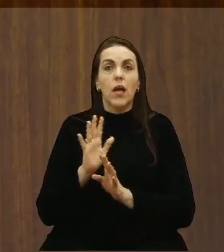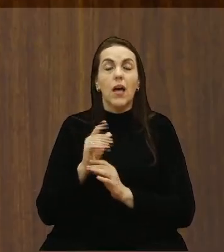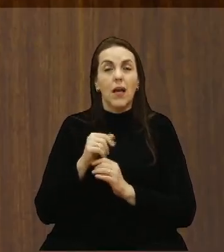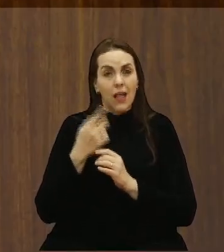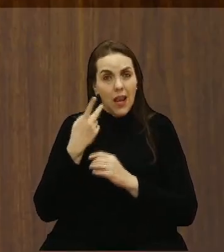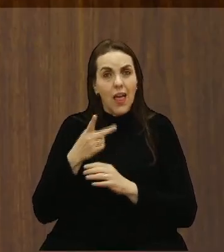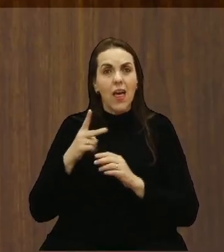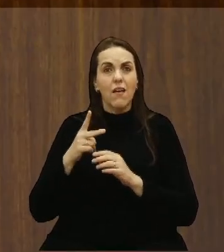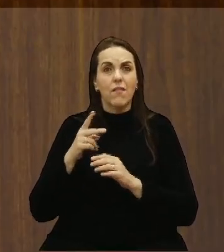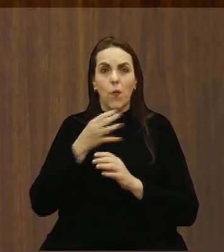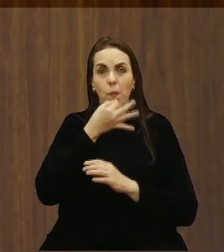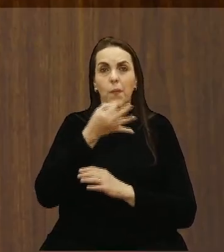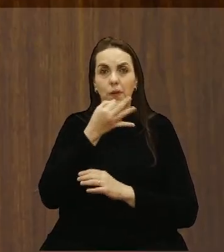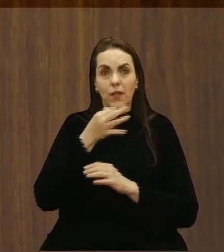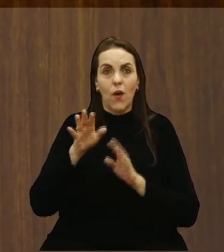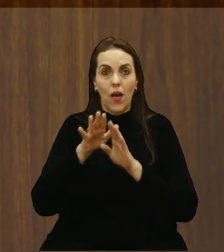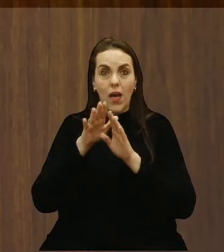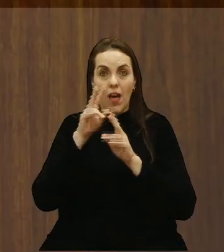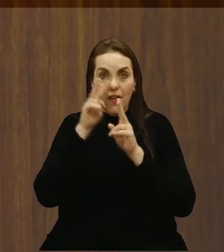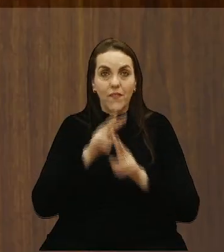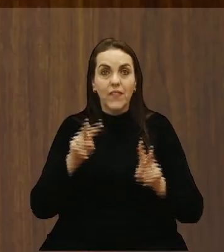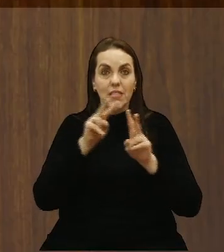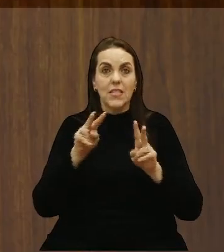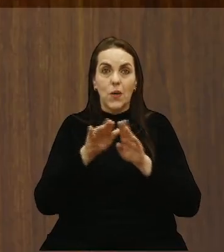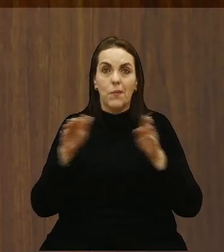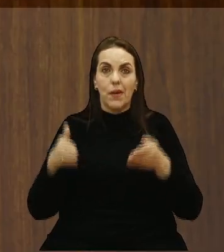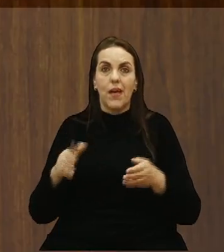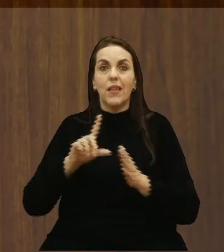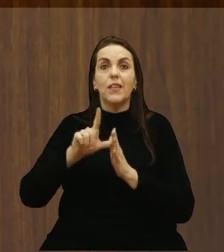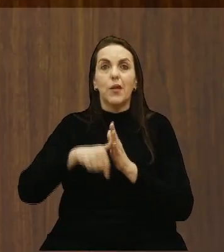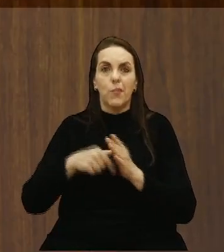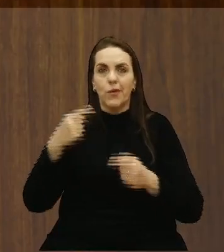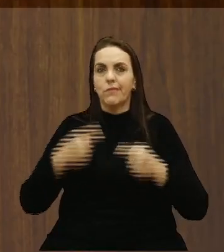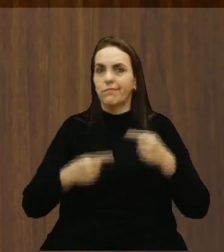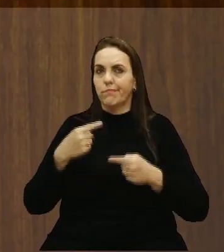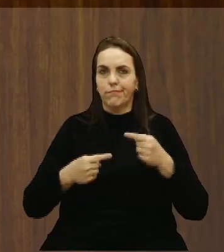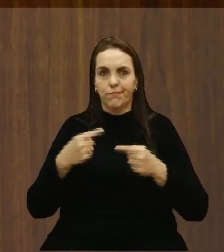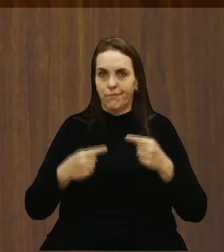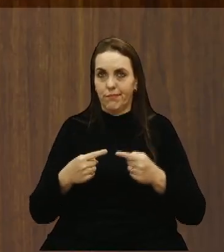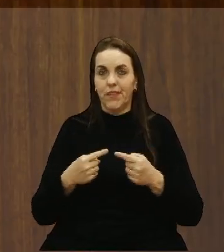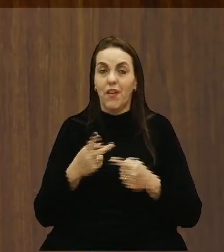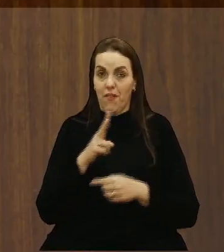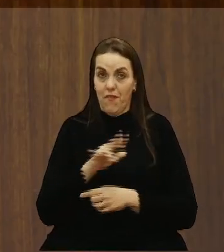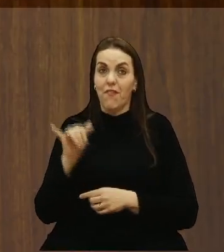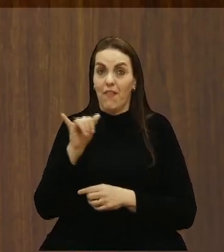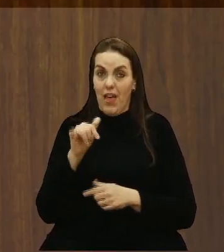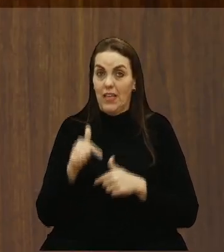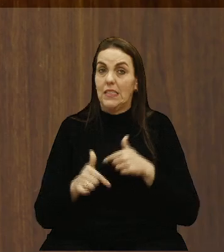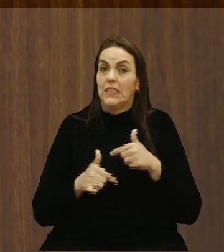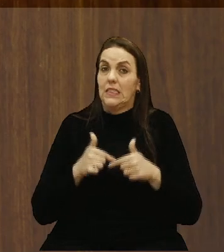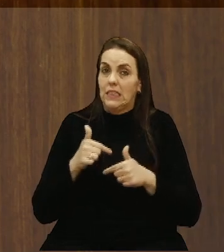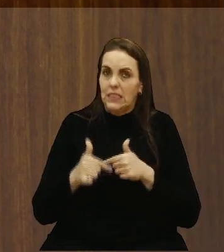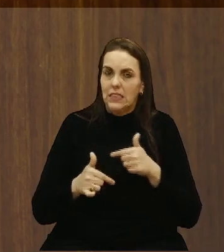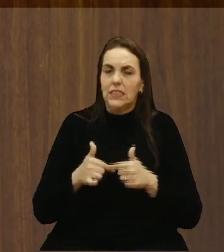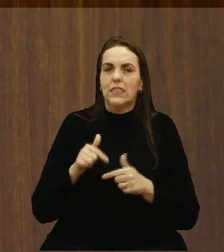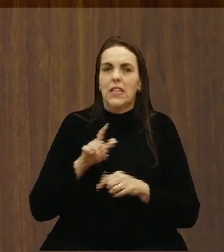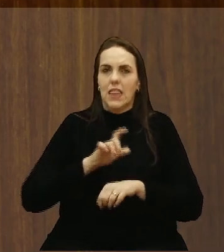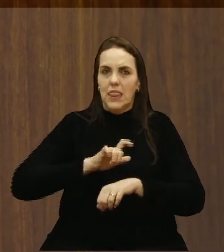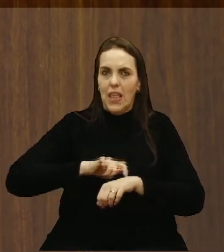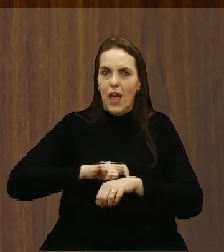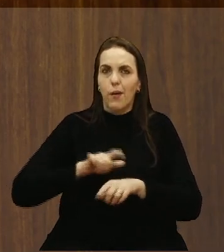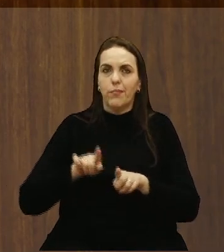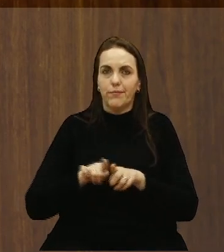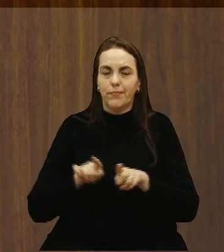bancada. Porque depois essa discussão, que vai dar muito muito trabalho, muito tempo, ela